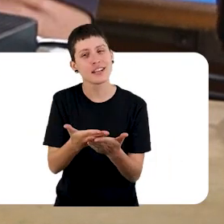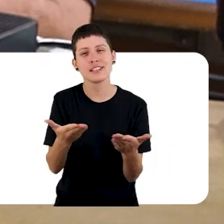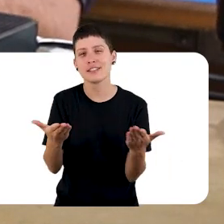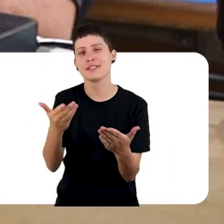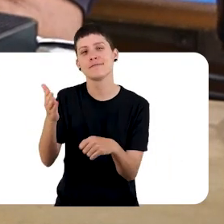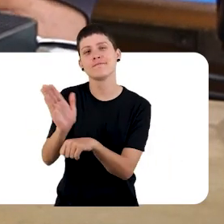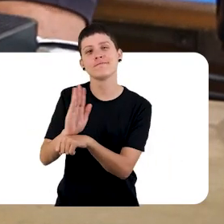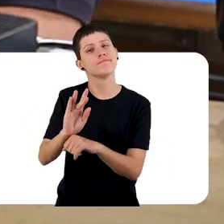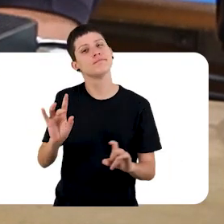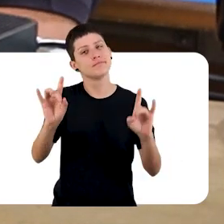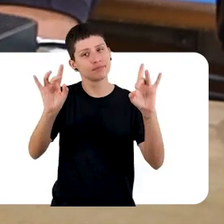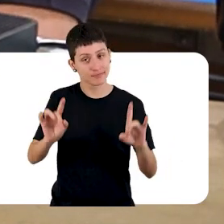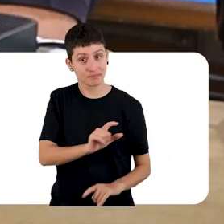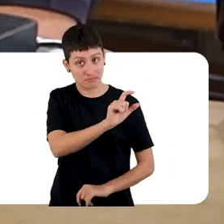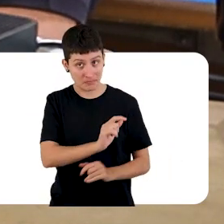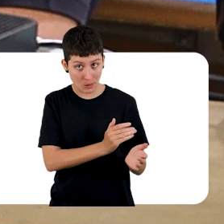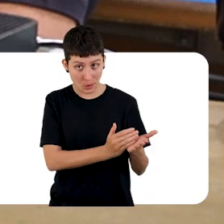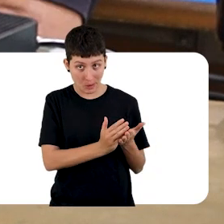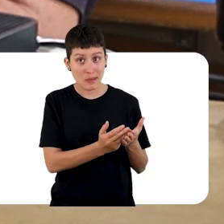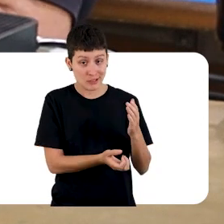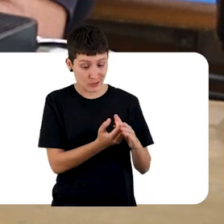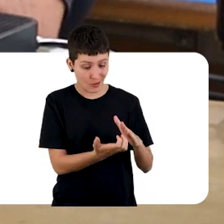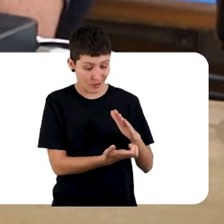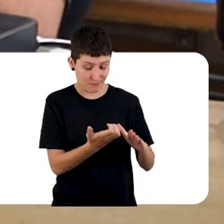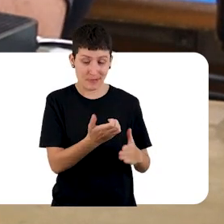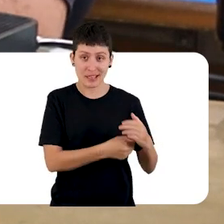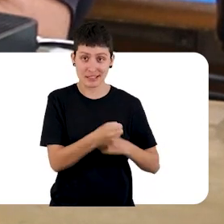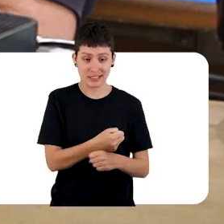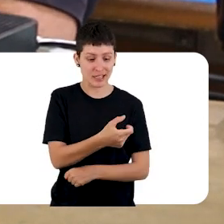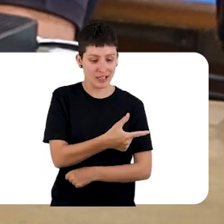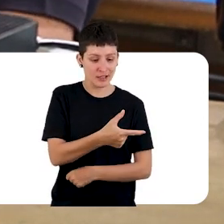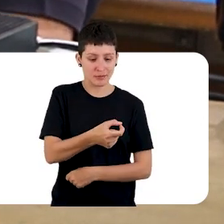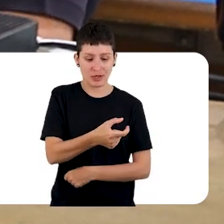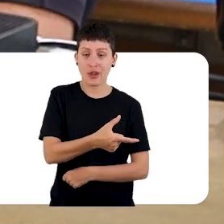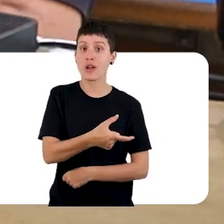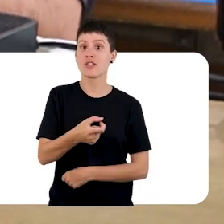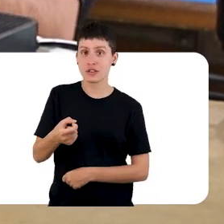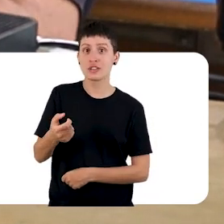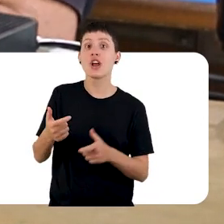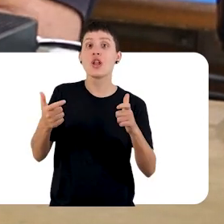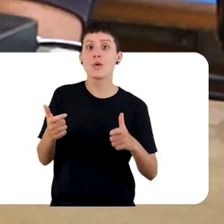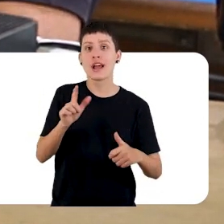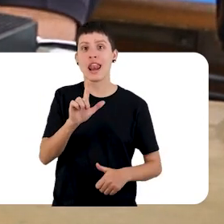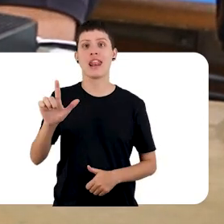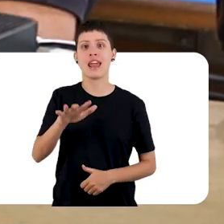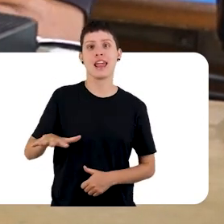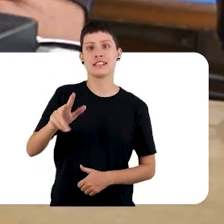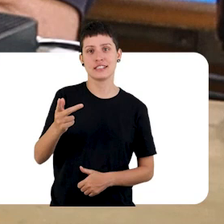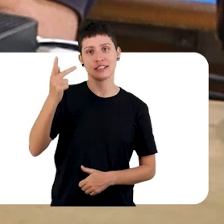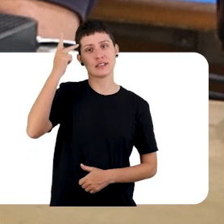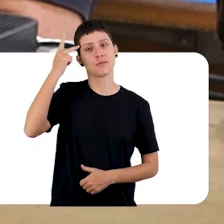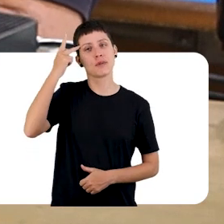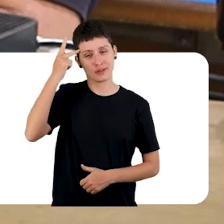especial. Ele começou a empresa dele em 2020, na região leste de São Paulo, numa região de periferia